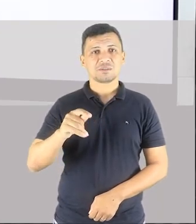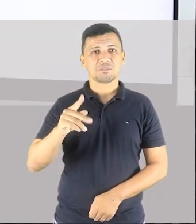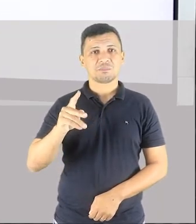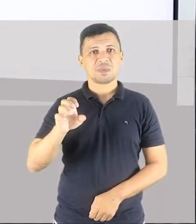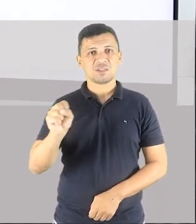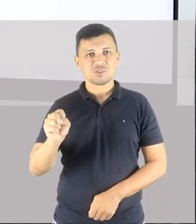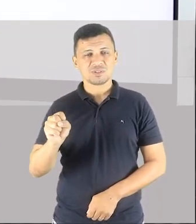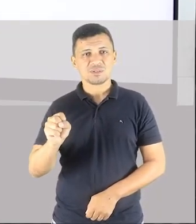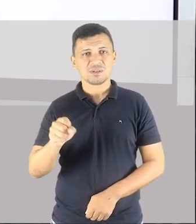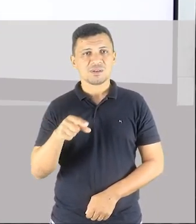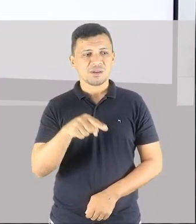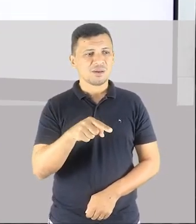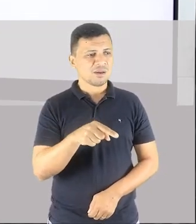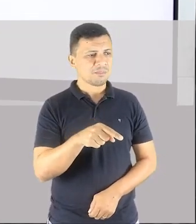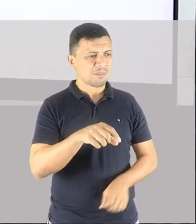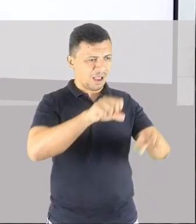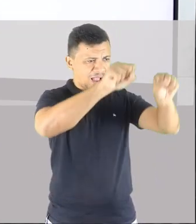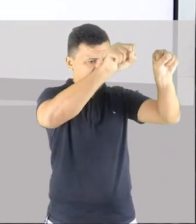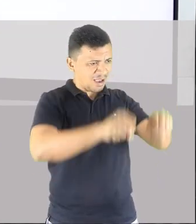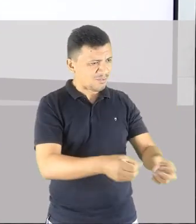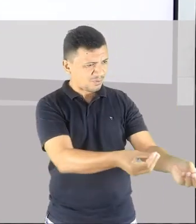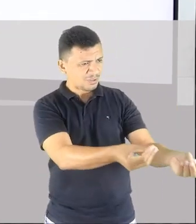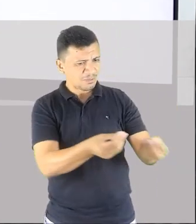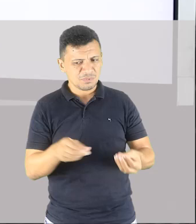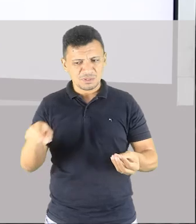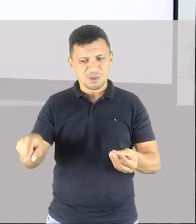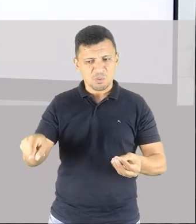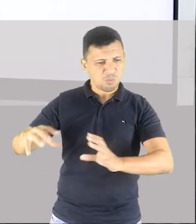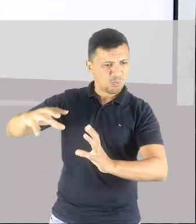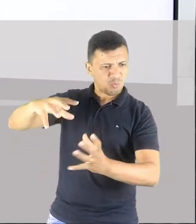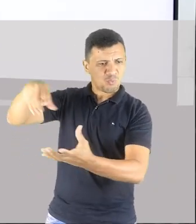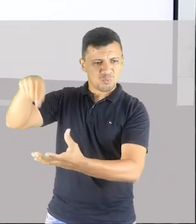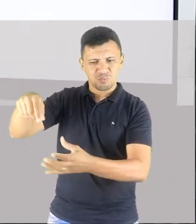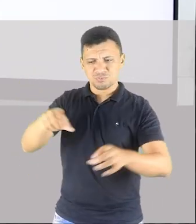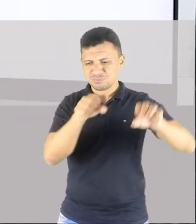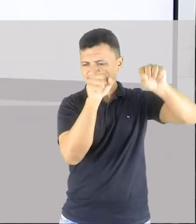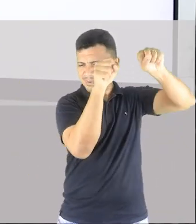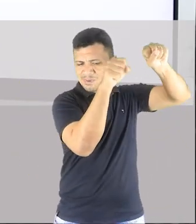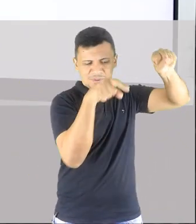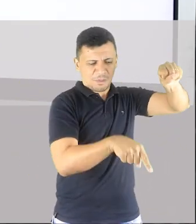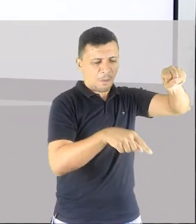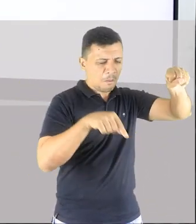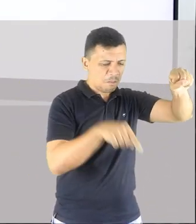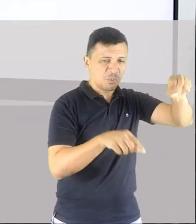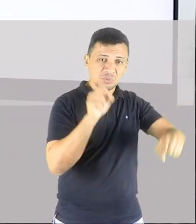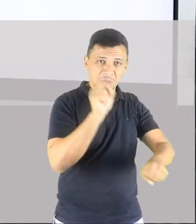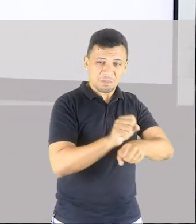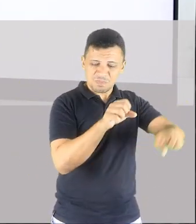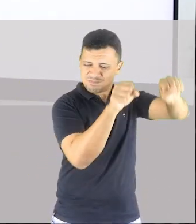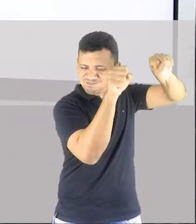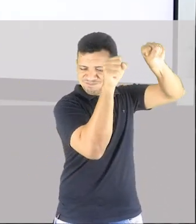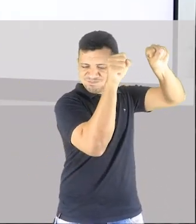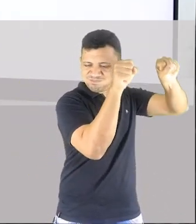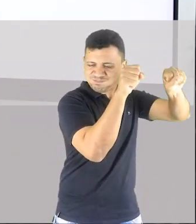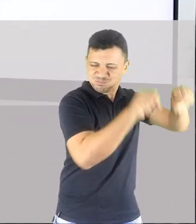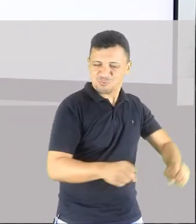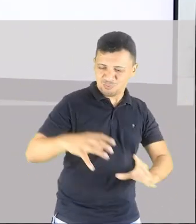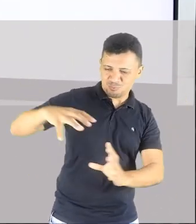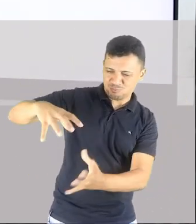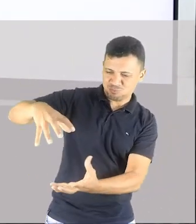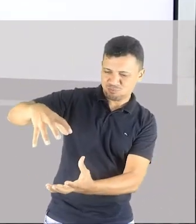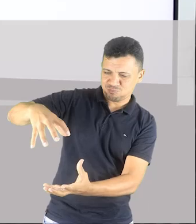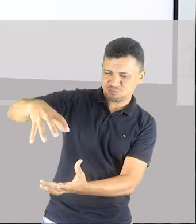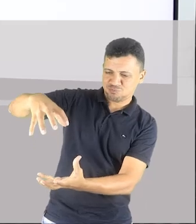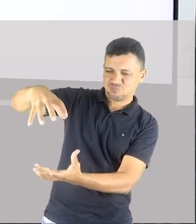e um ponto de apoio no espaço que eu levantarei o mundo. Agora imaginemos o braço dessa alavanca para ele conseguir fazer essa força. Eu coloquei a ilustração aí